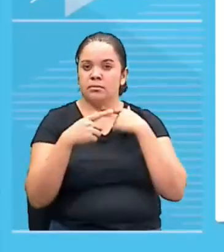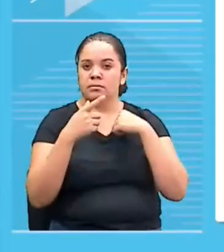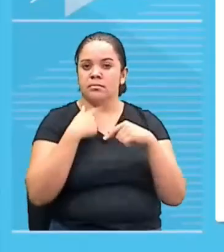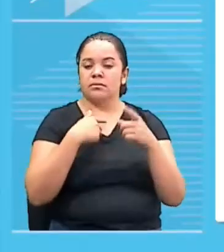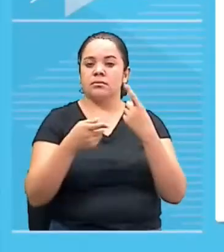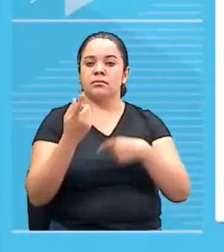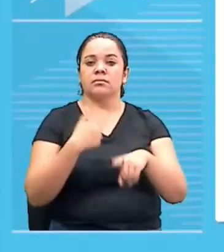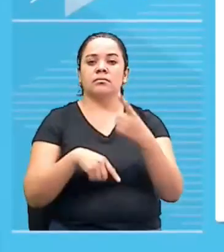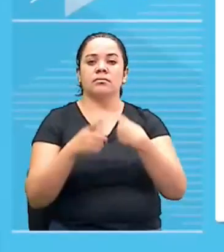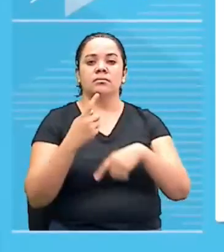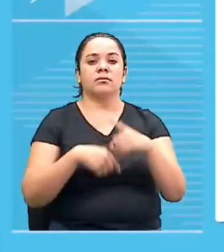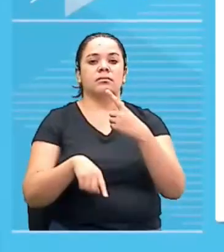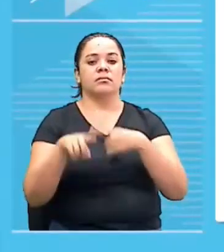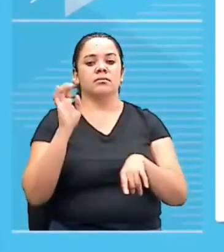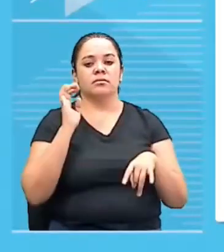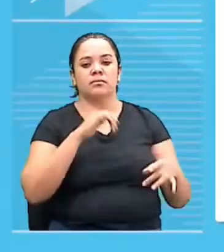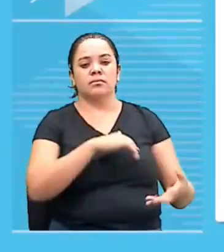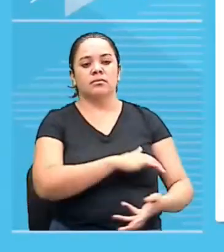aí no mundo,